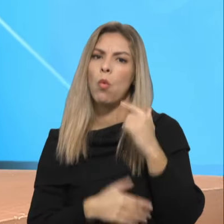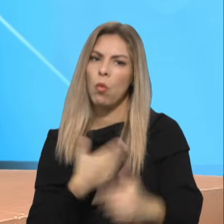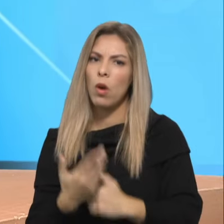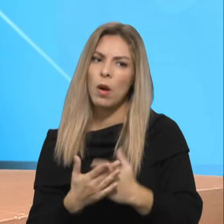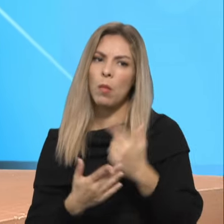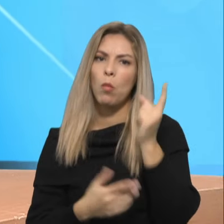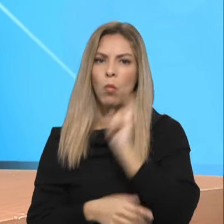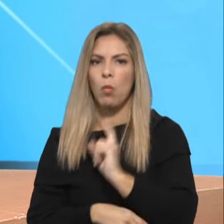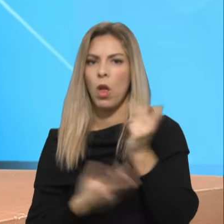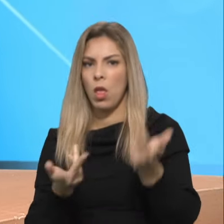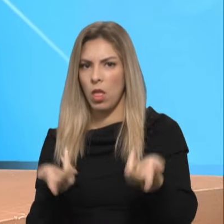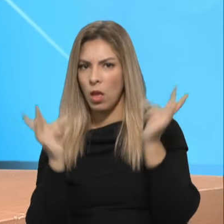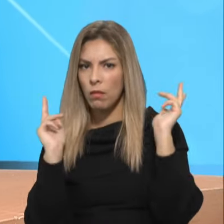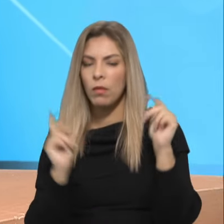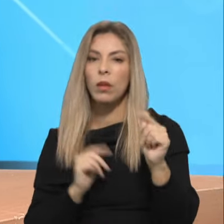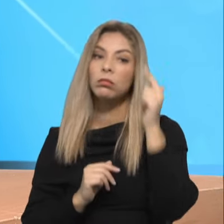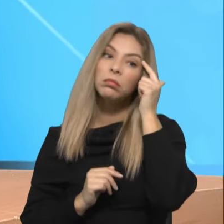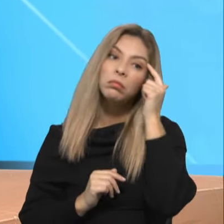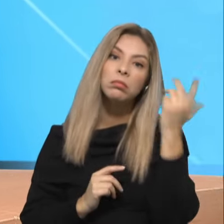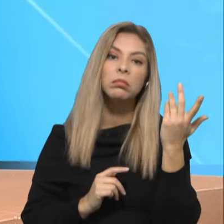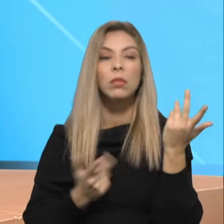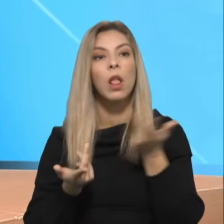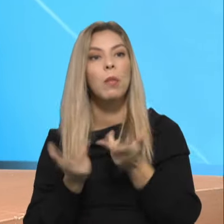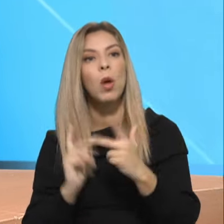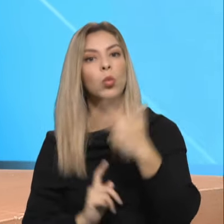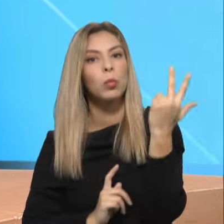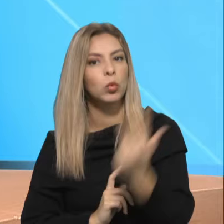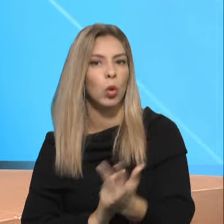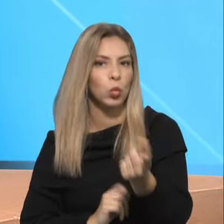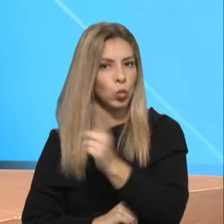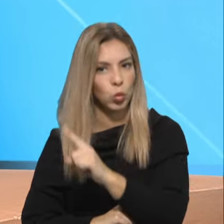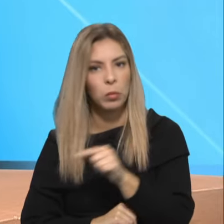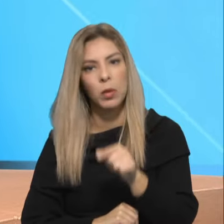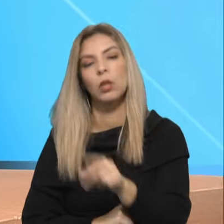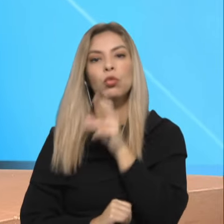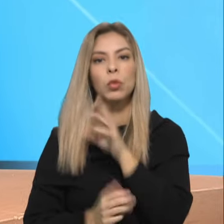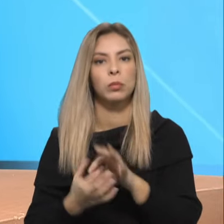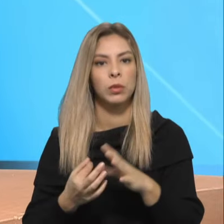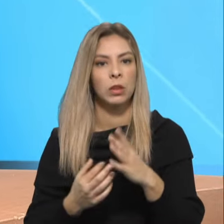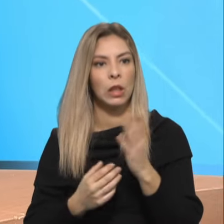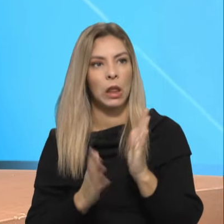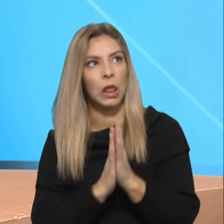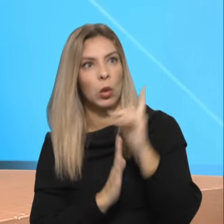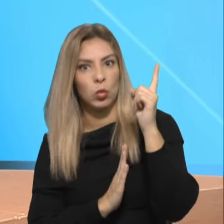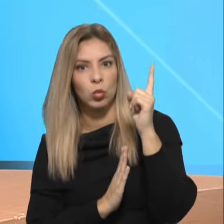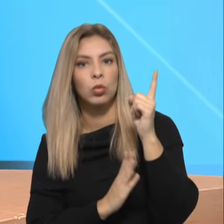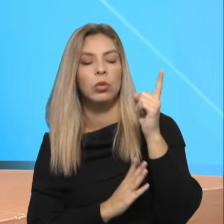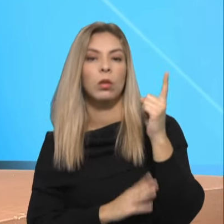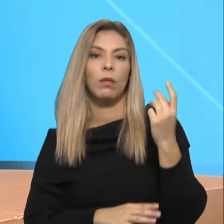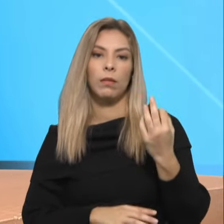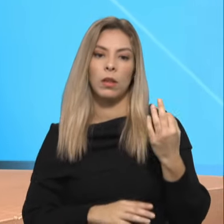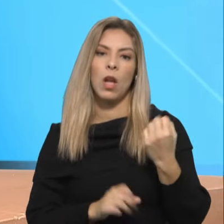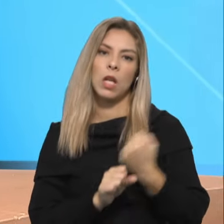de ser imaculada não lhe retirou a liberdade total para poder responder a Deus sem ser coagida de nenhum modo por essa ação de